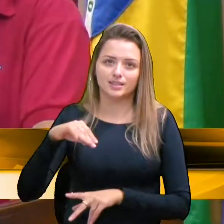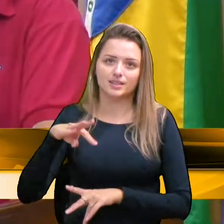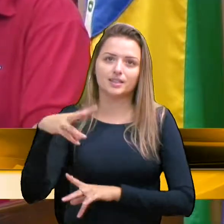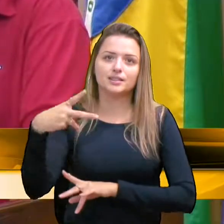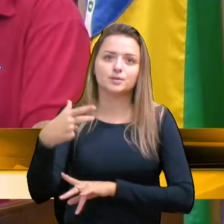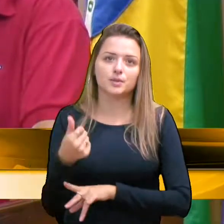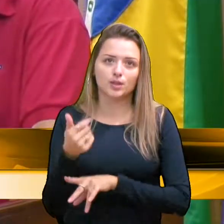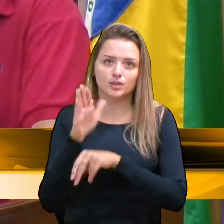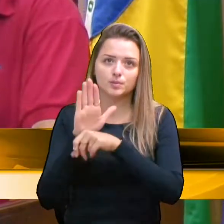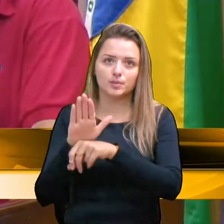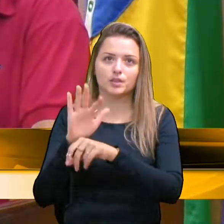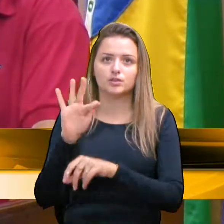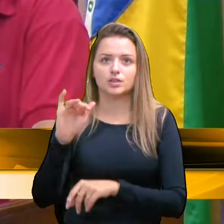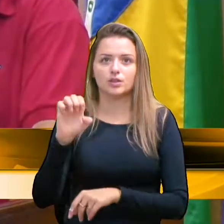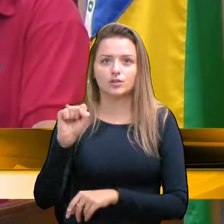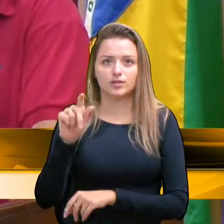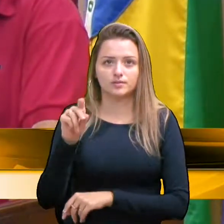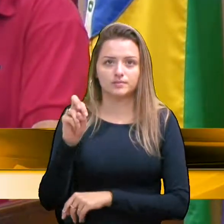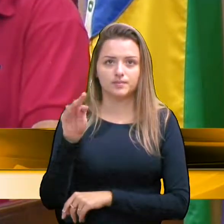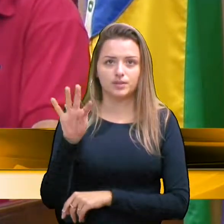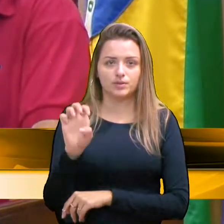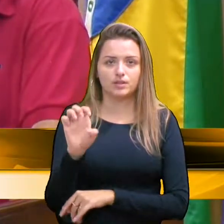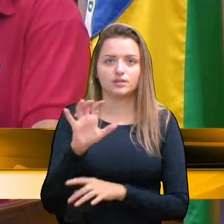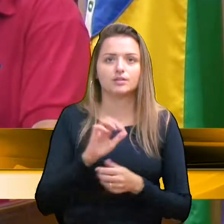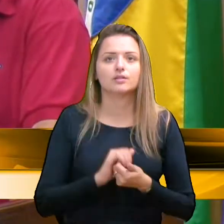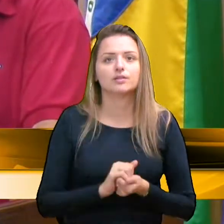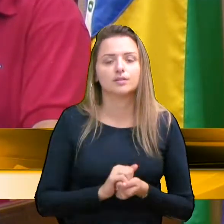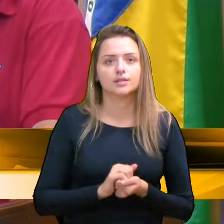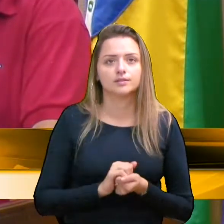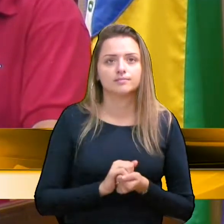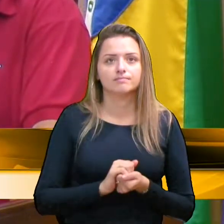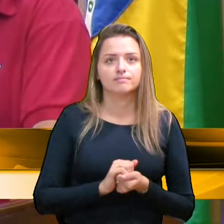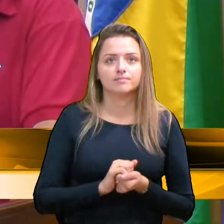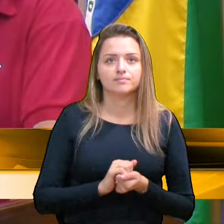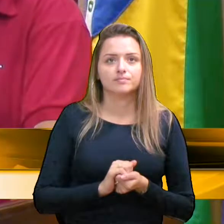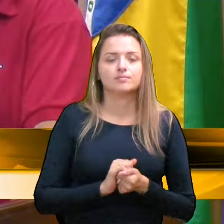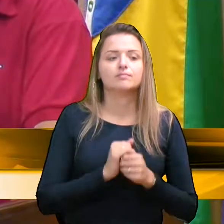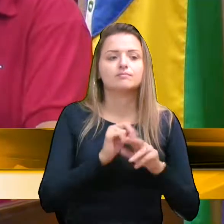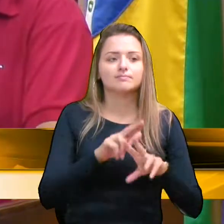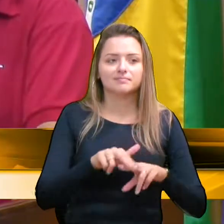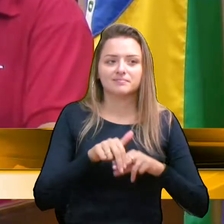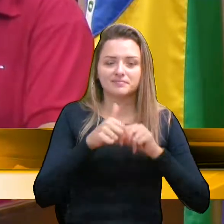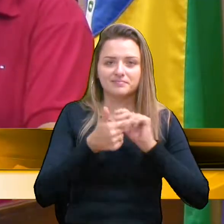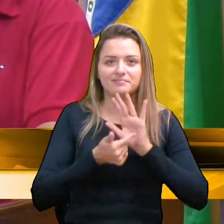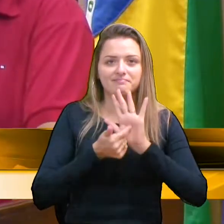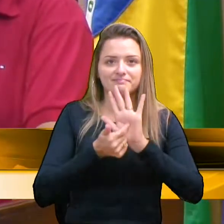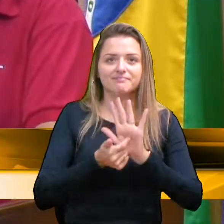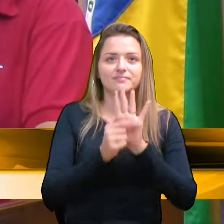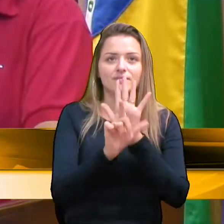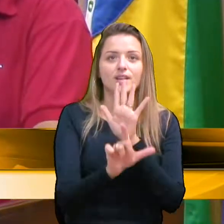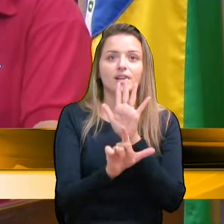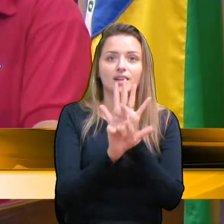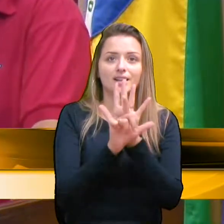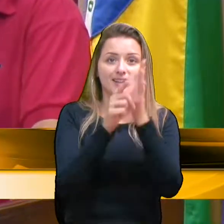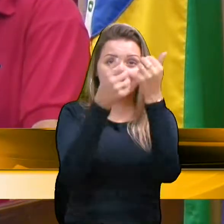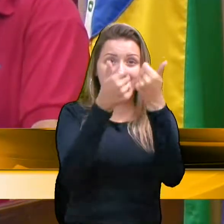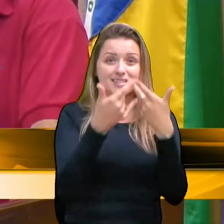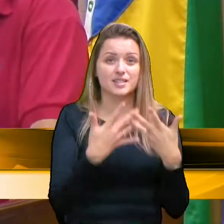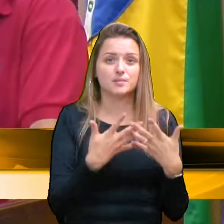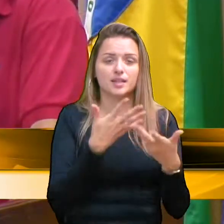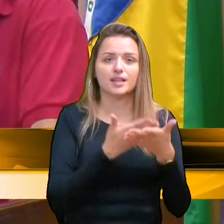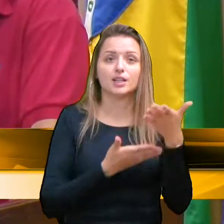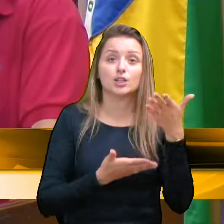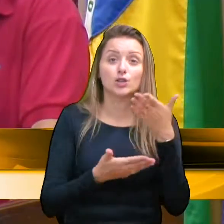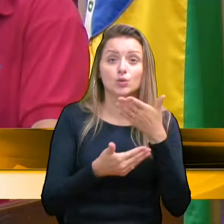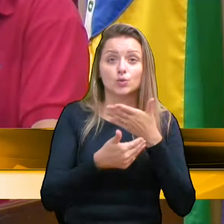ao FIASPORT nesse ano de 2018. Então, vamos botar a lei aberta para todos, a lei